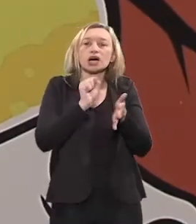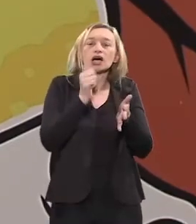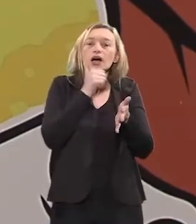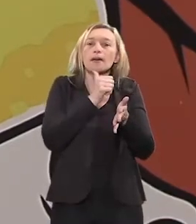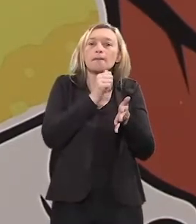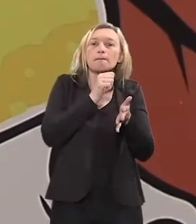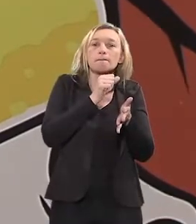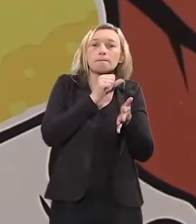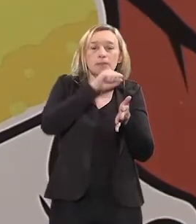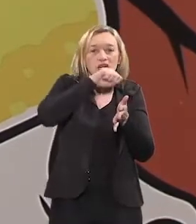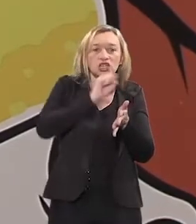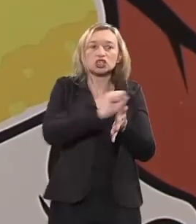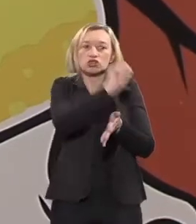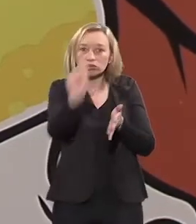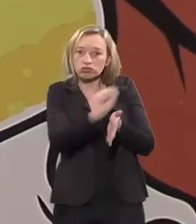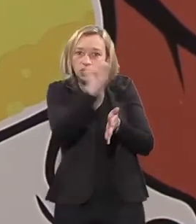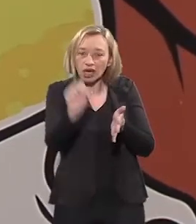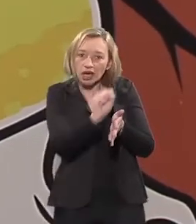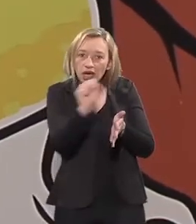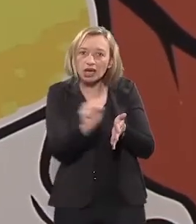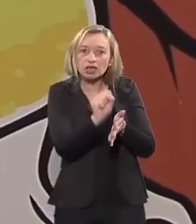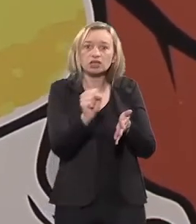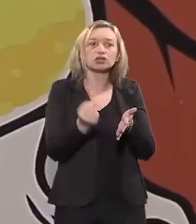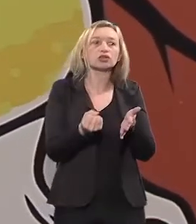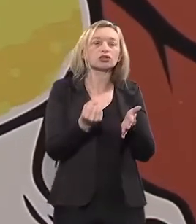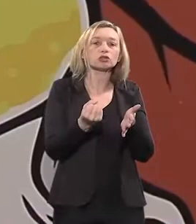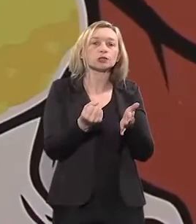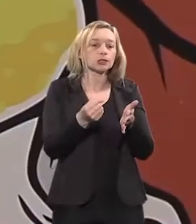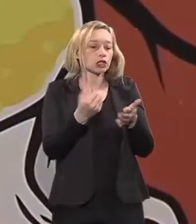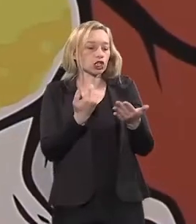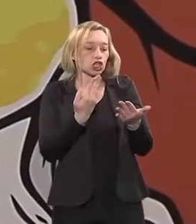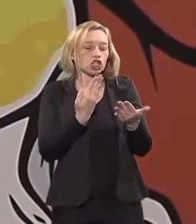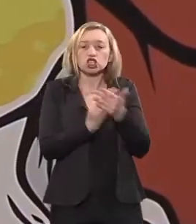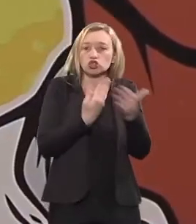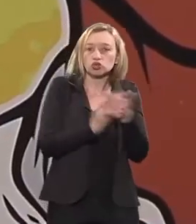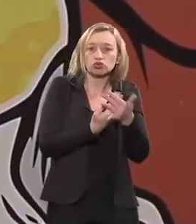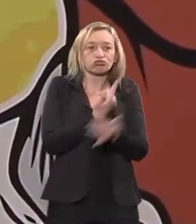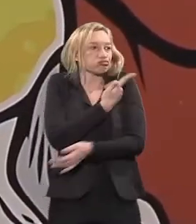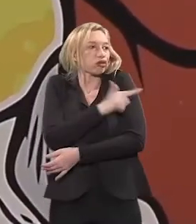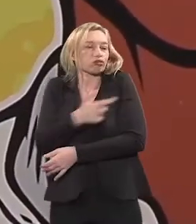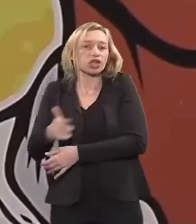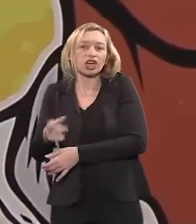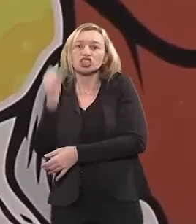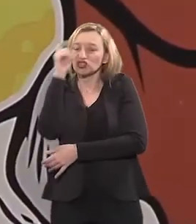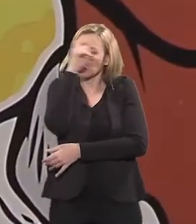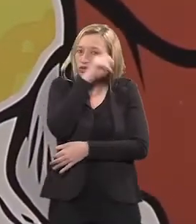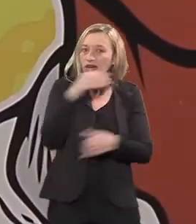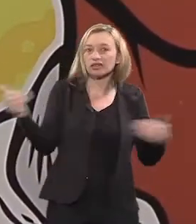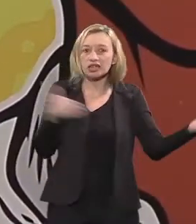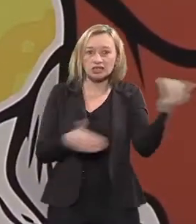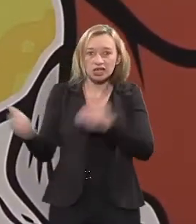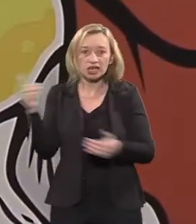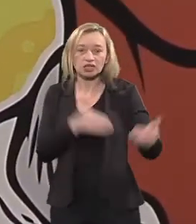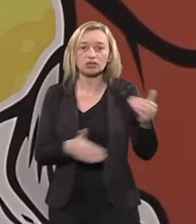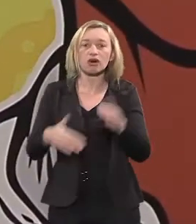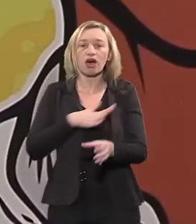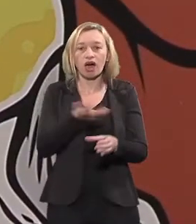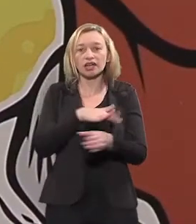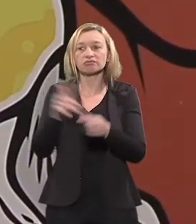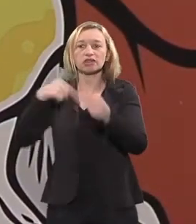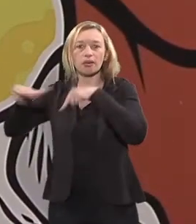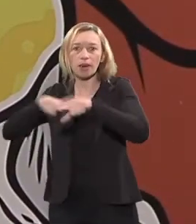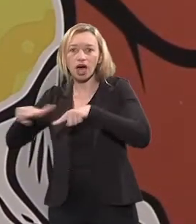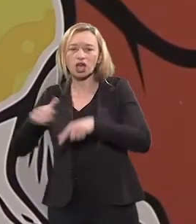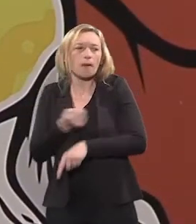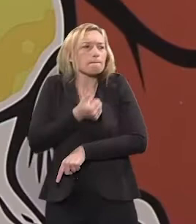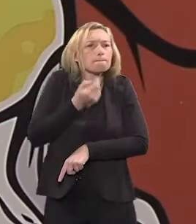mães solteiras, com muito pouco, baixo grau de instrução, têm muita dificuldade de acesso ao mercado de